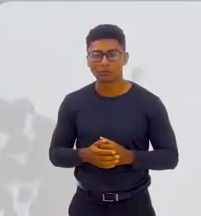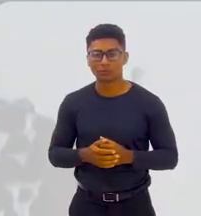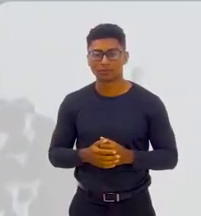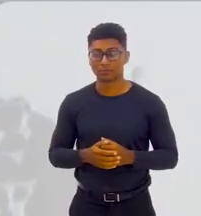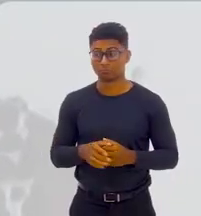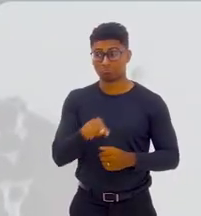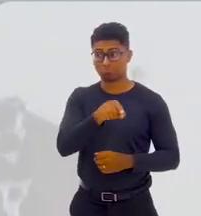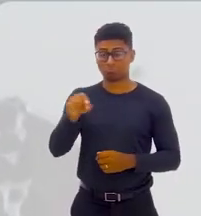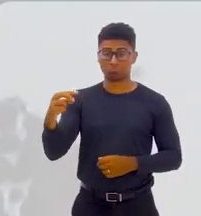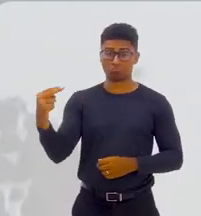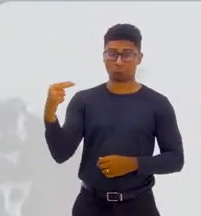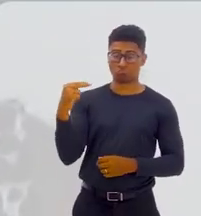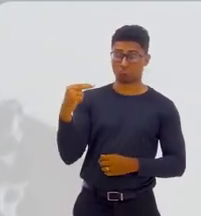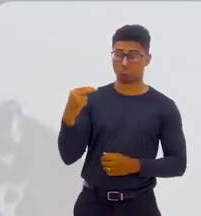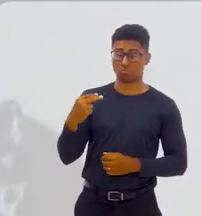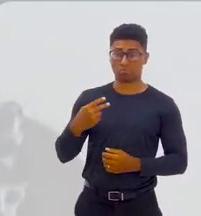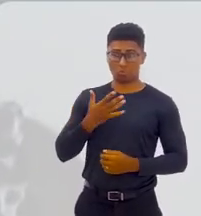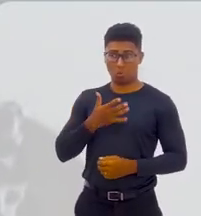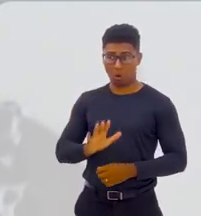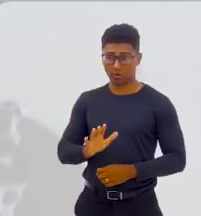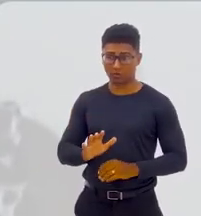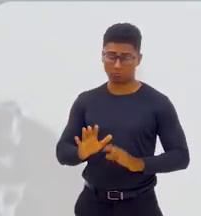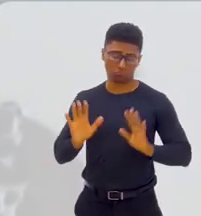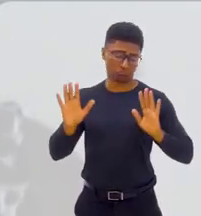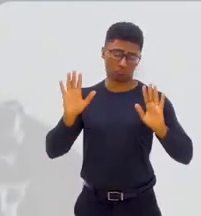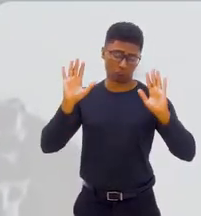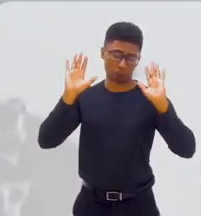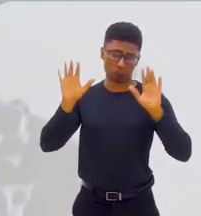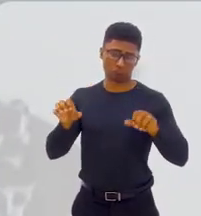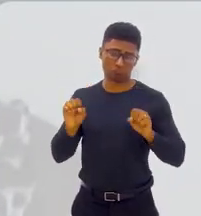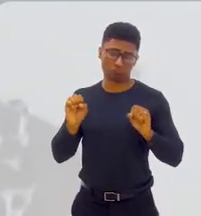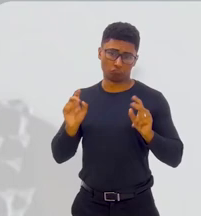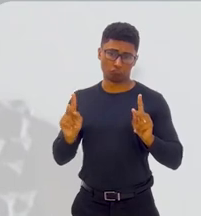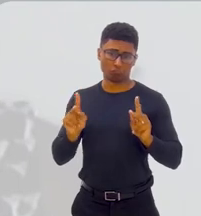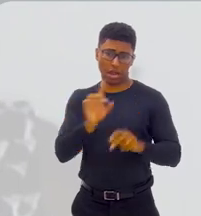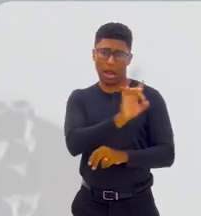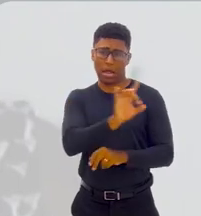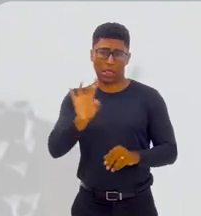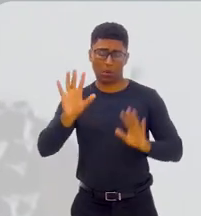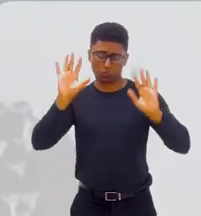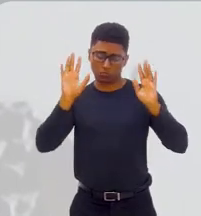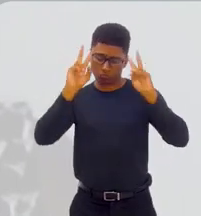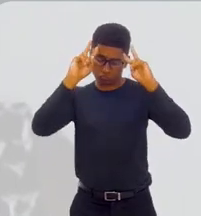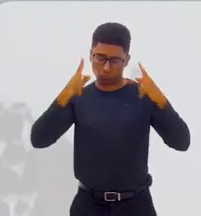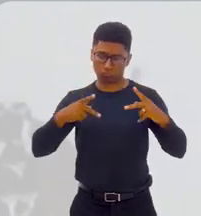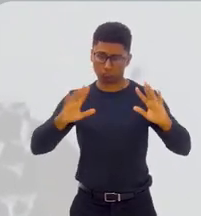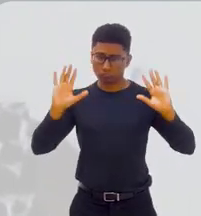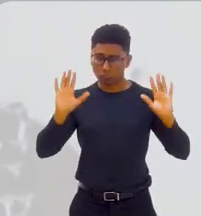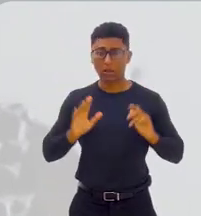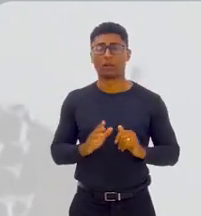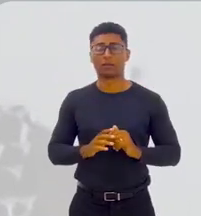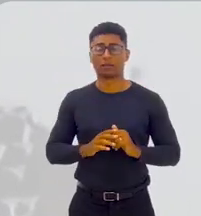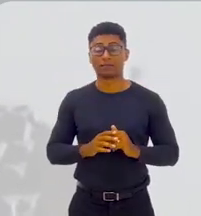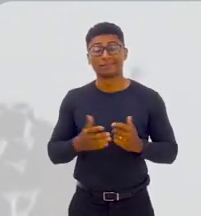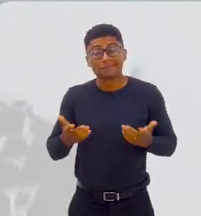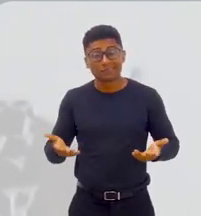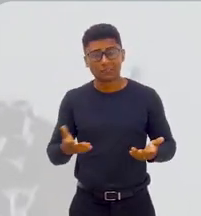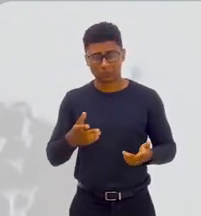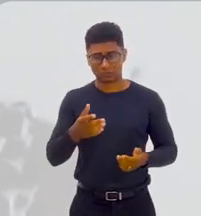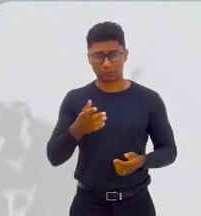Eu não me incomodo porque o brilho foi dado a mim e cada um recebe o seu brilho. Então, quando você compreende